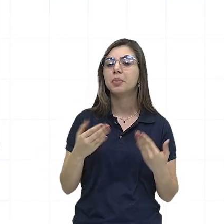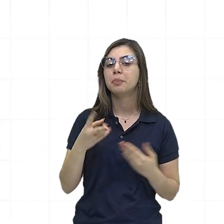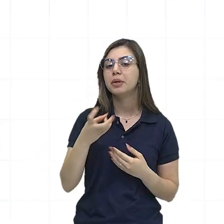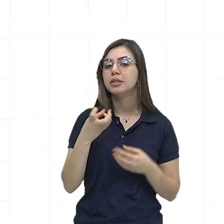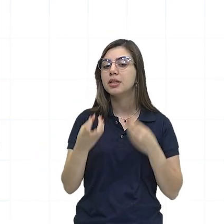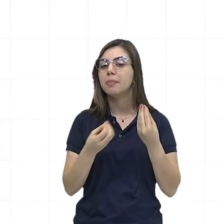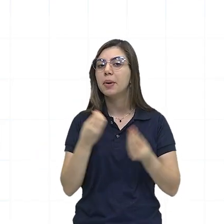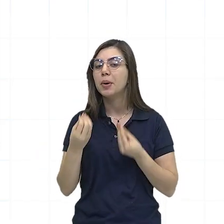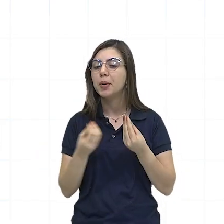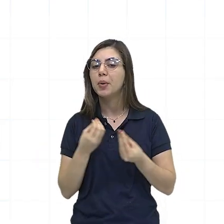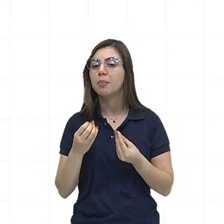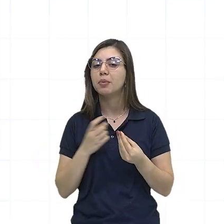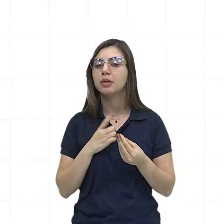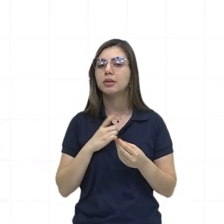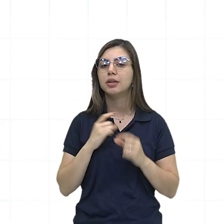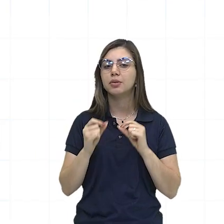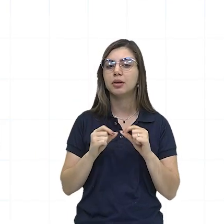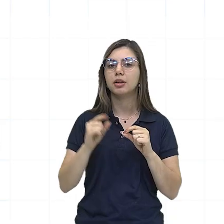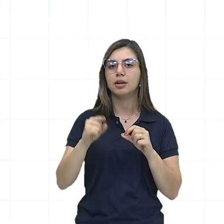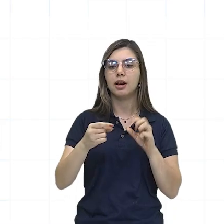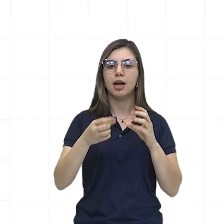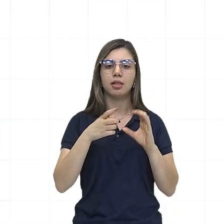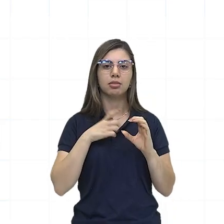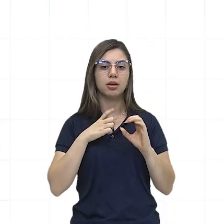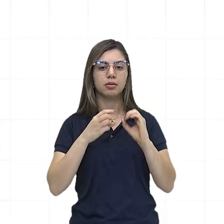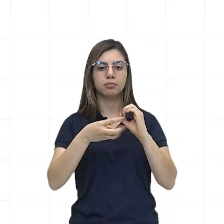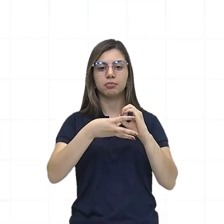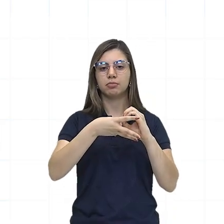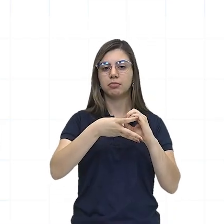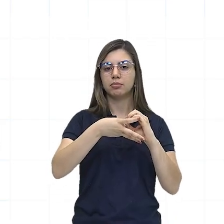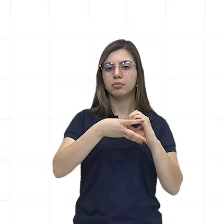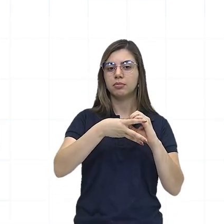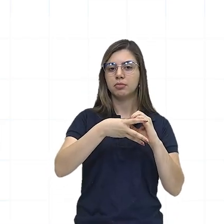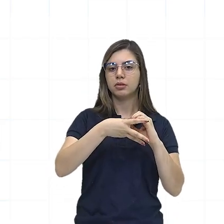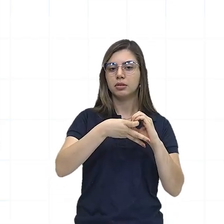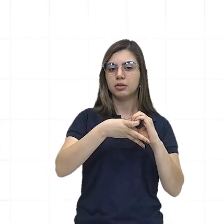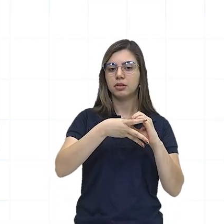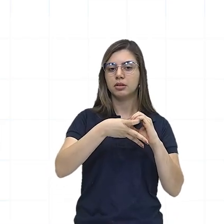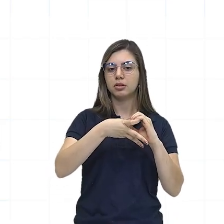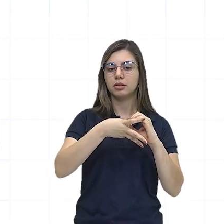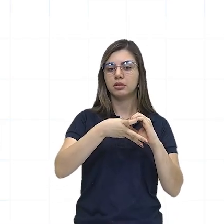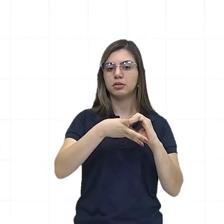esta zona ela está localizada aí entre o Trópico de Câncer e o Trópico de